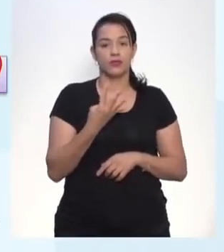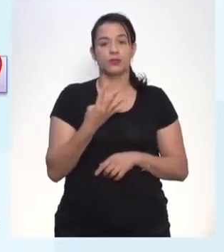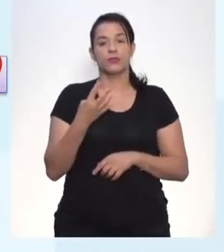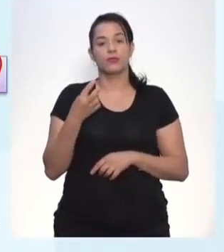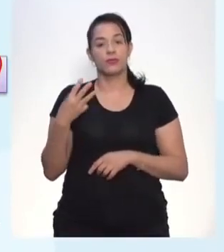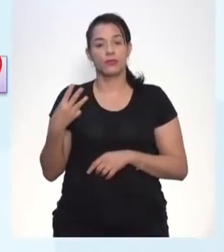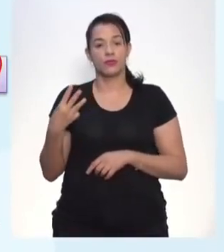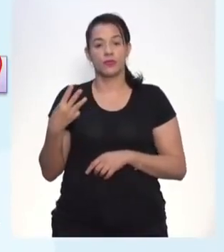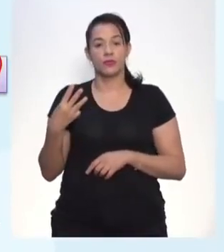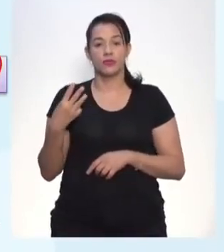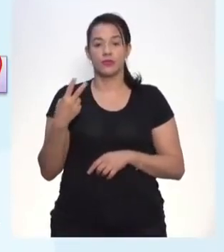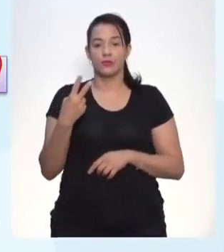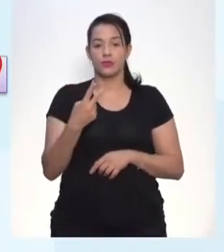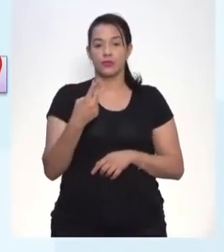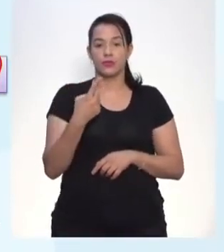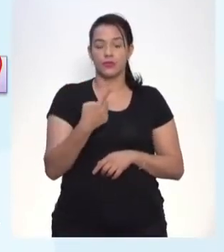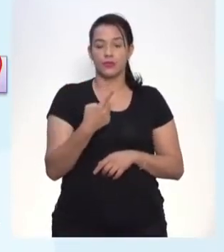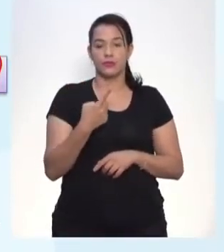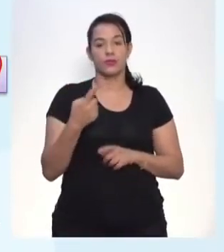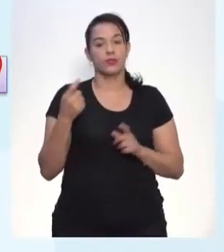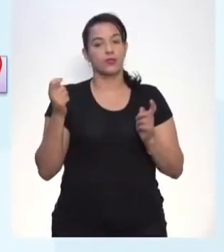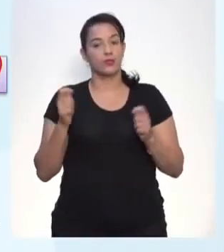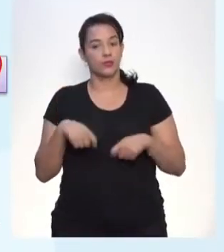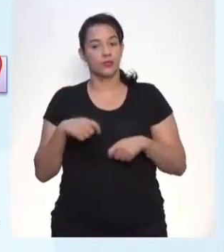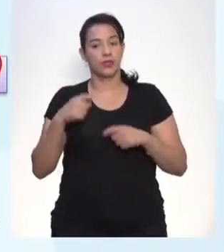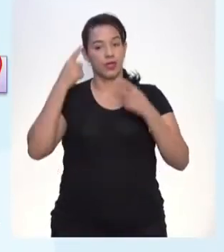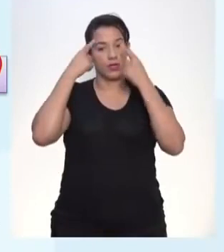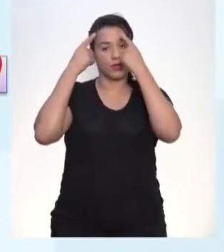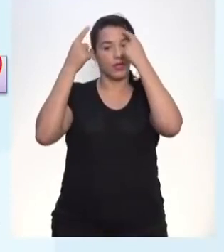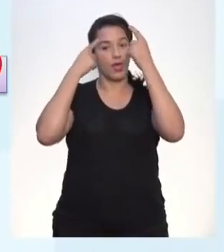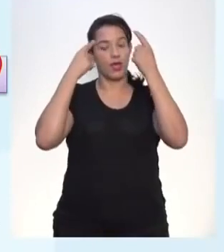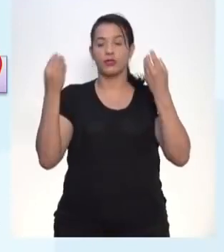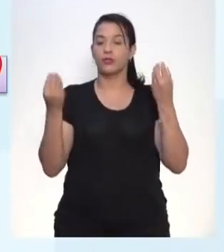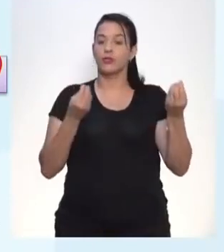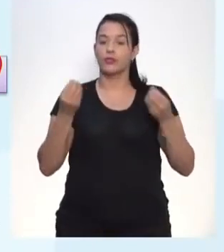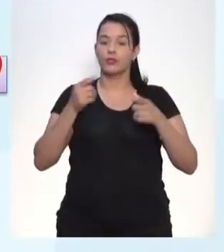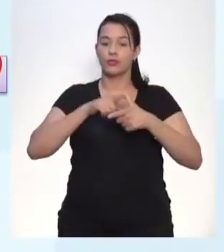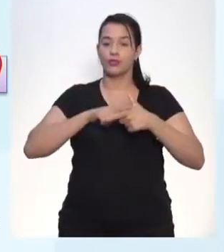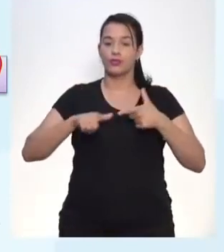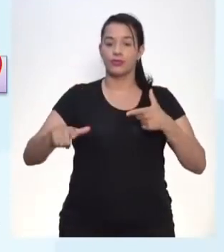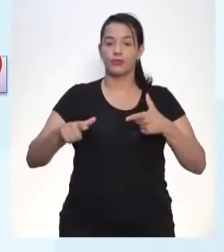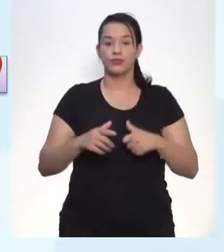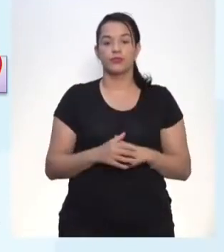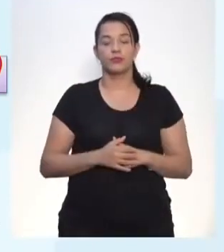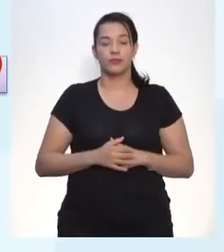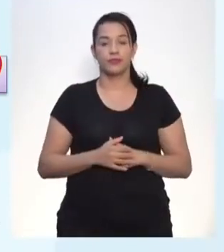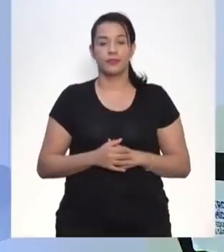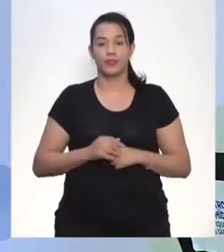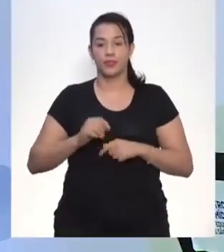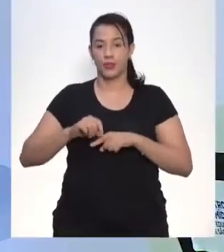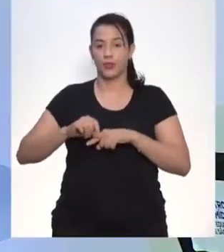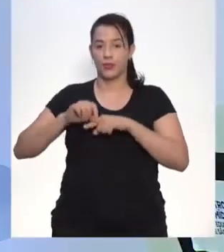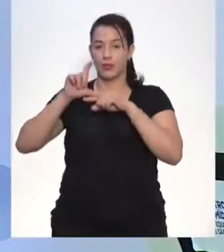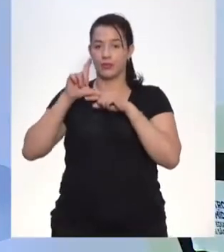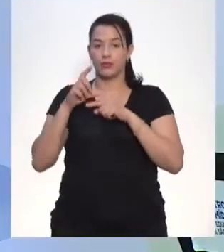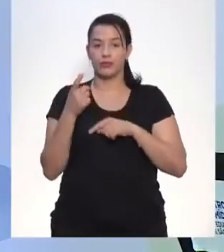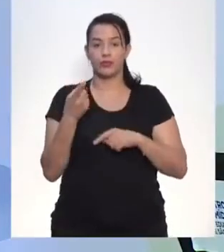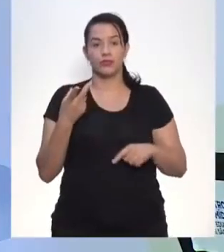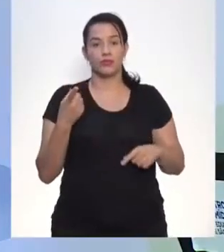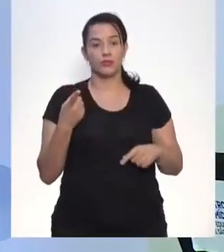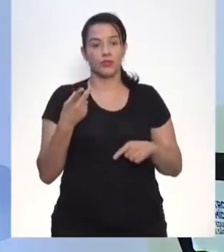o 3, o 2 e 1. Poderiam ser ideias de como eu divido, mas a ideia, acho que do maior de 12